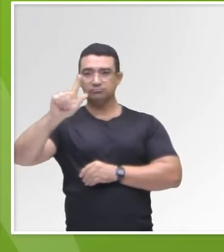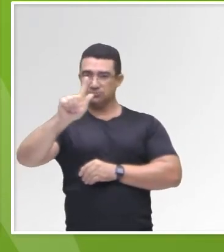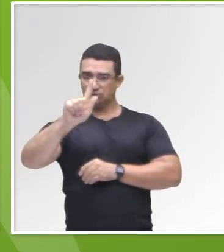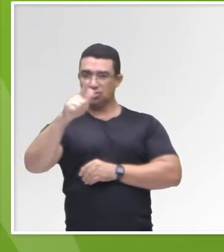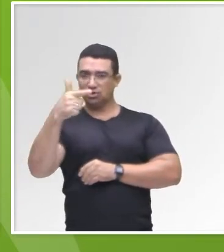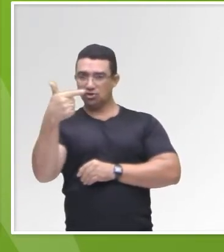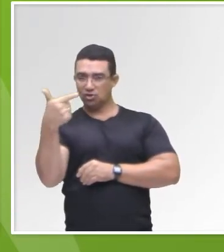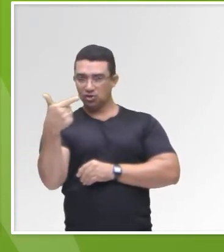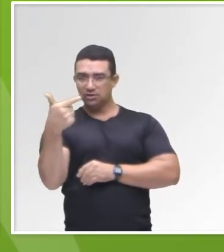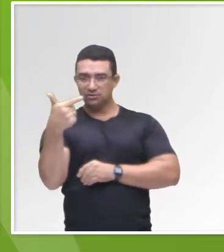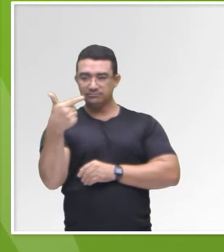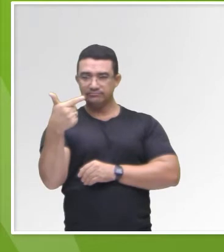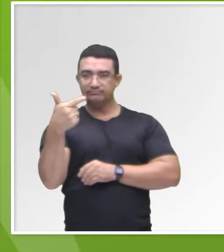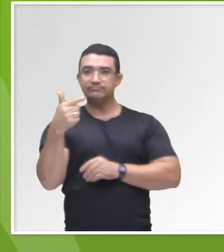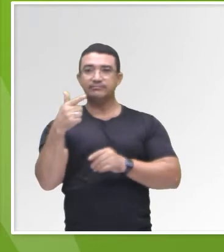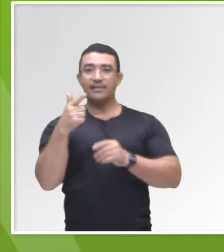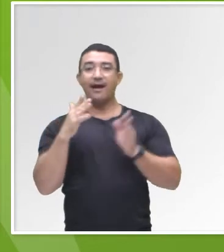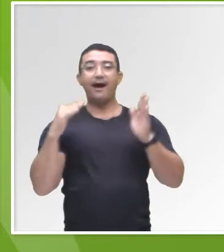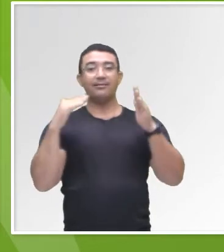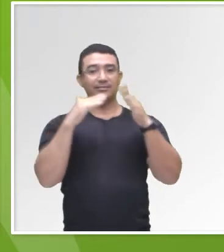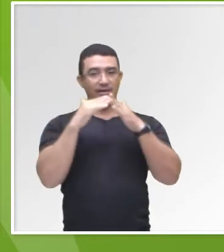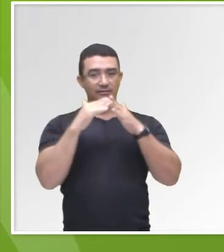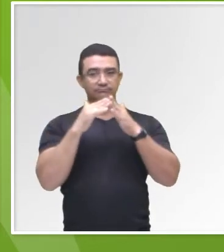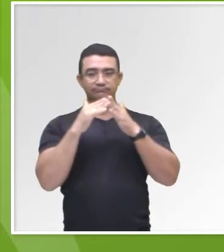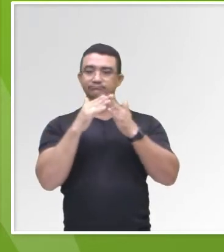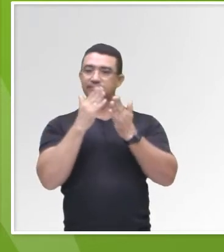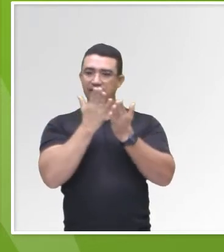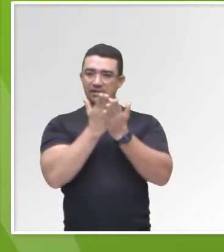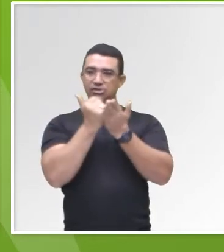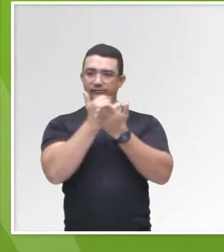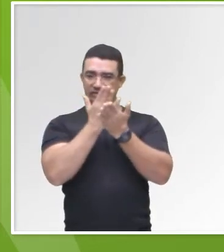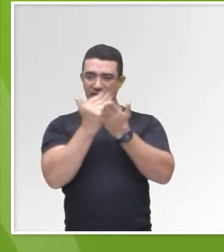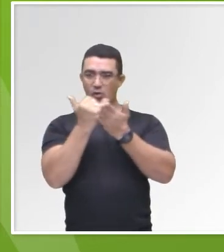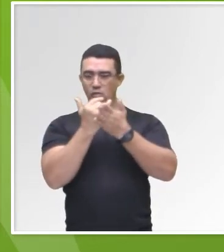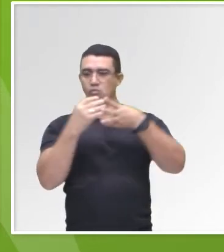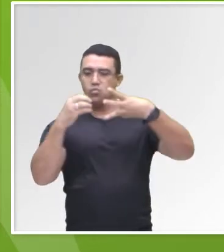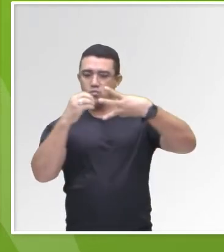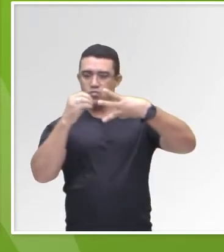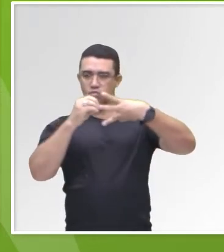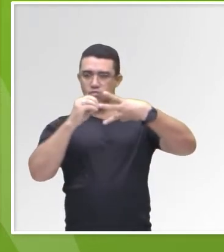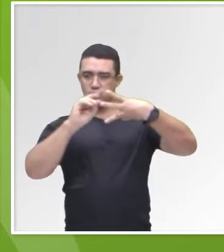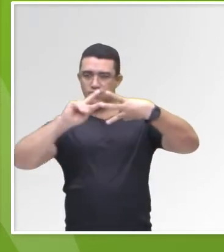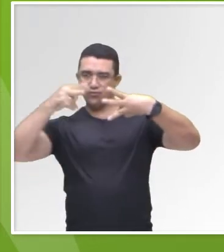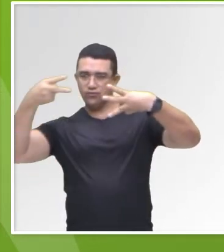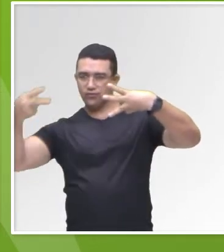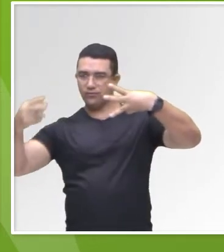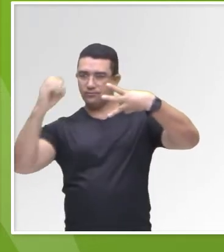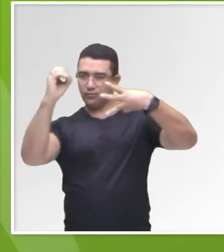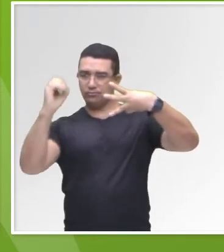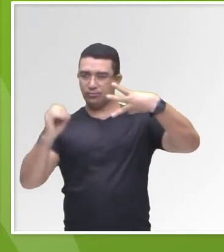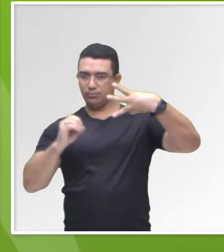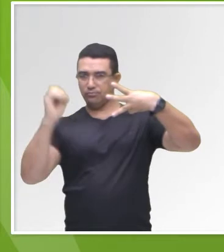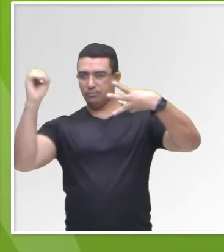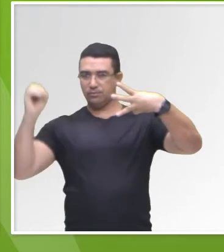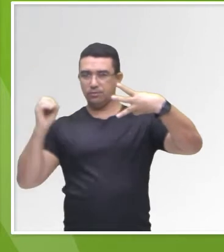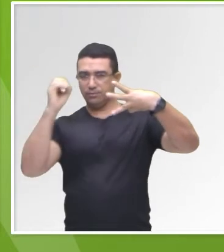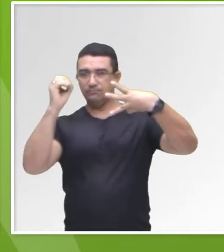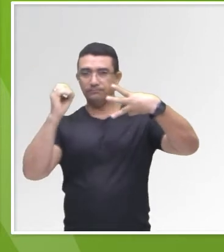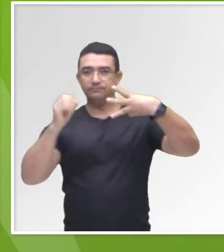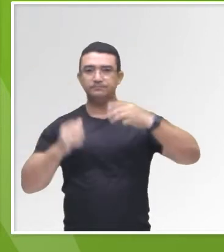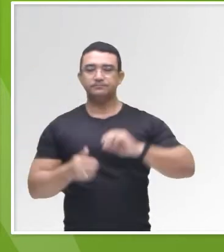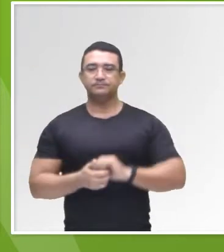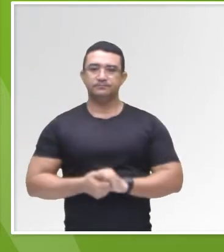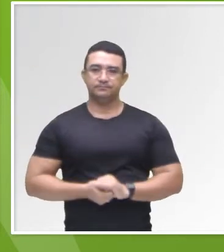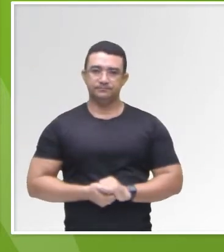momento da divisão celular, caso essa célula vá passar por processos de divisão celular, né, que está incluído aí